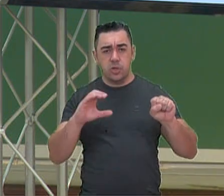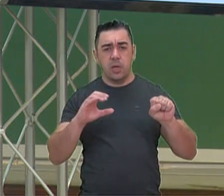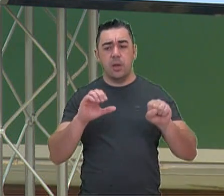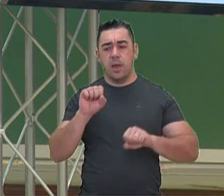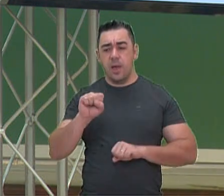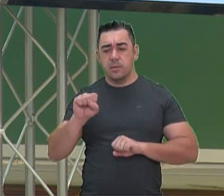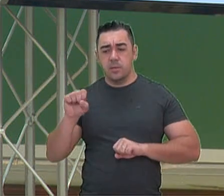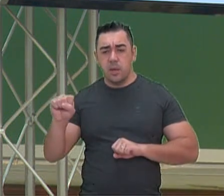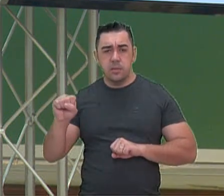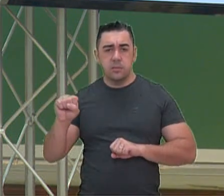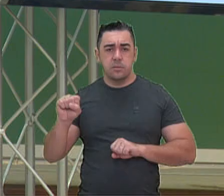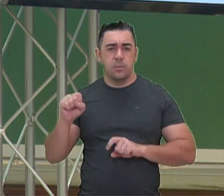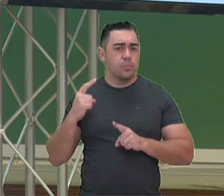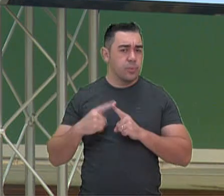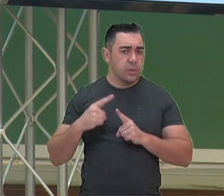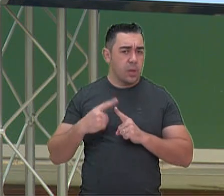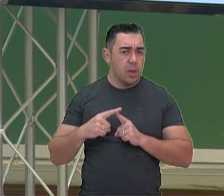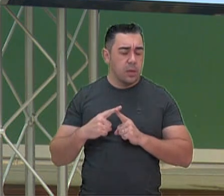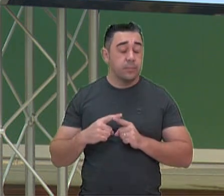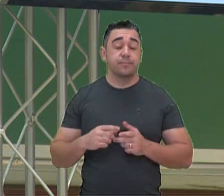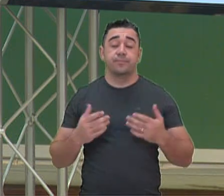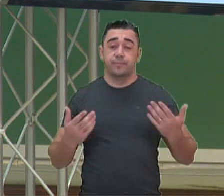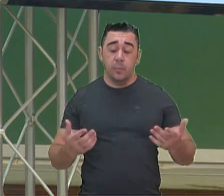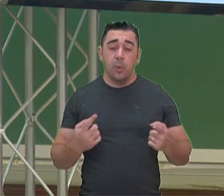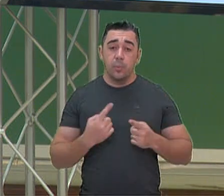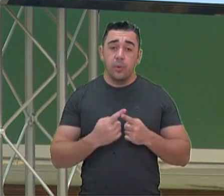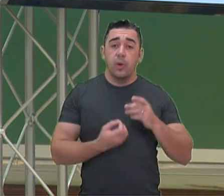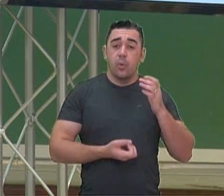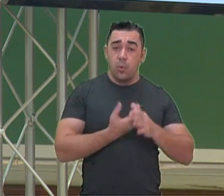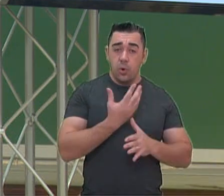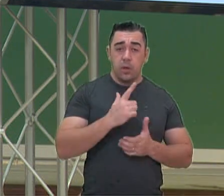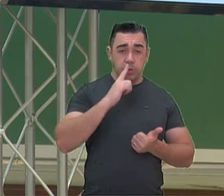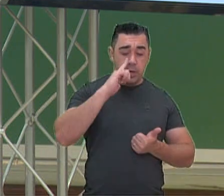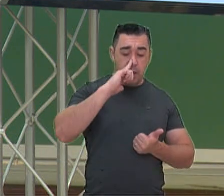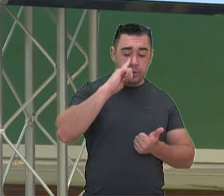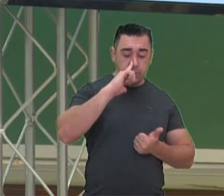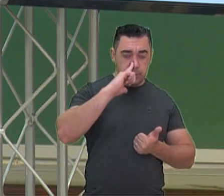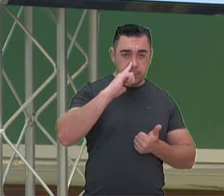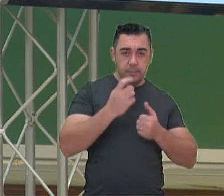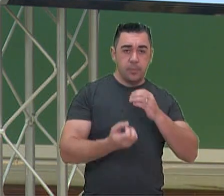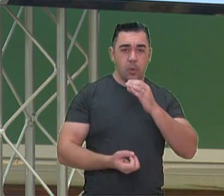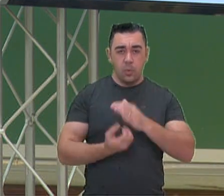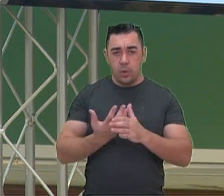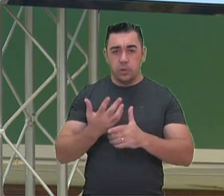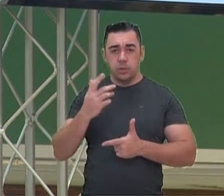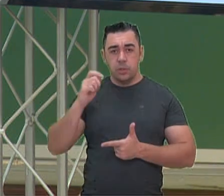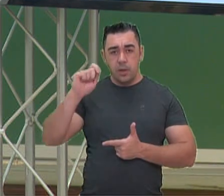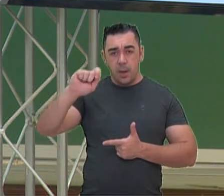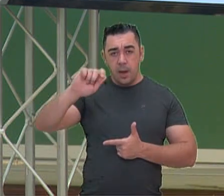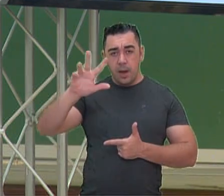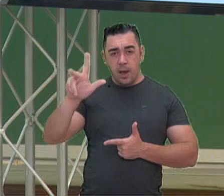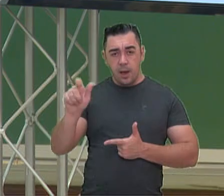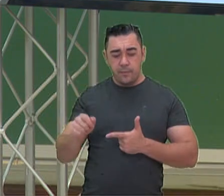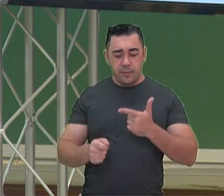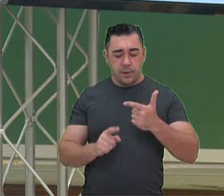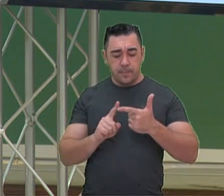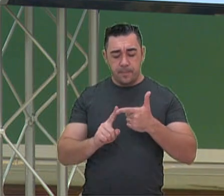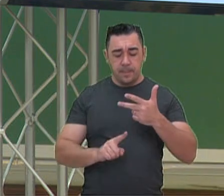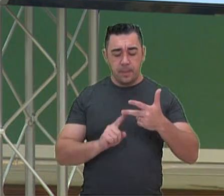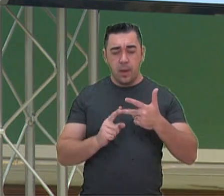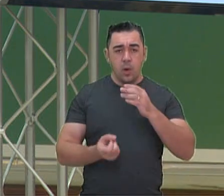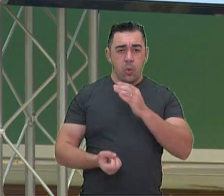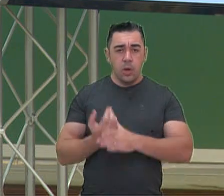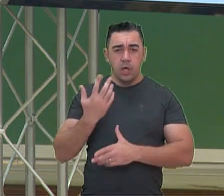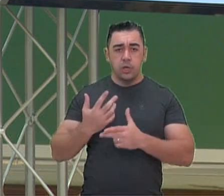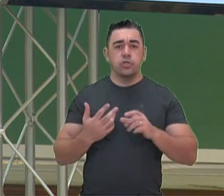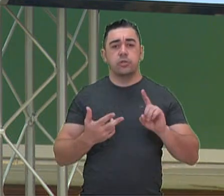2 S's? Porque nós temos origem latina, nós temos origem africana, nós temos origem